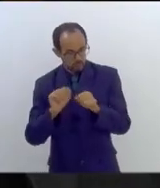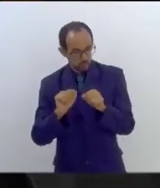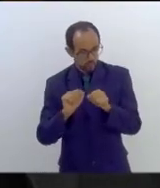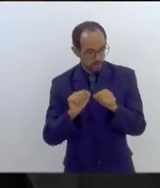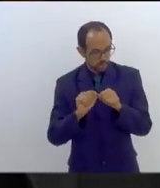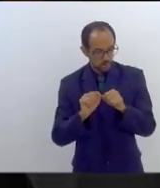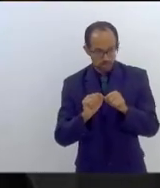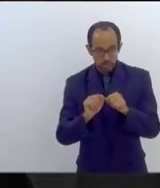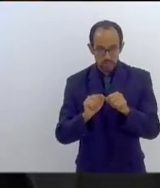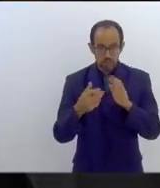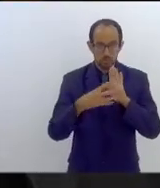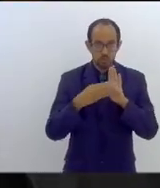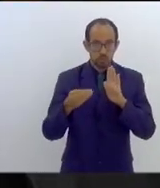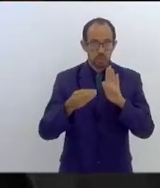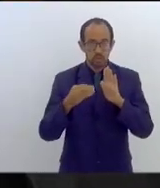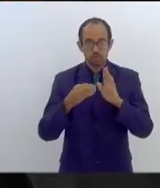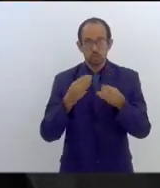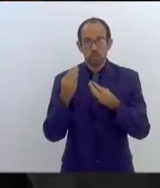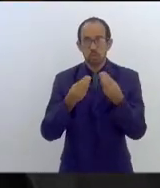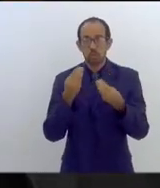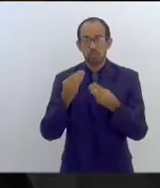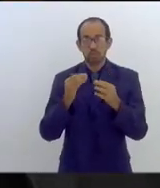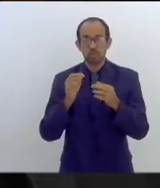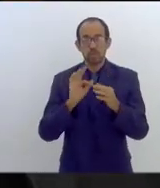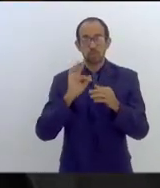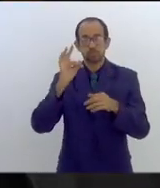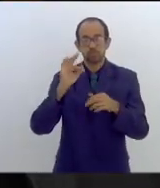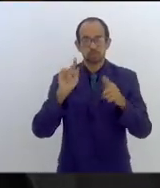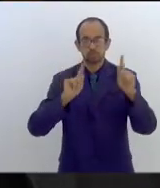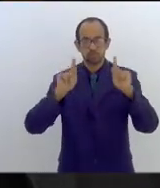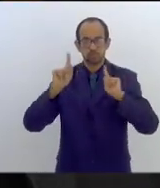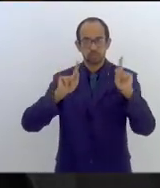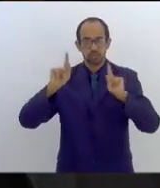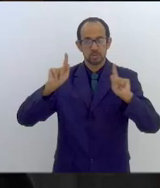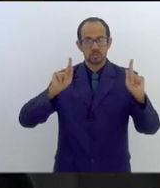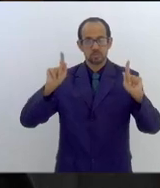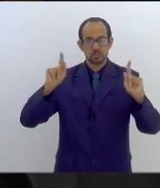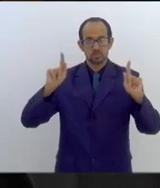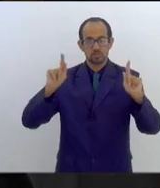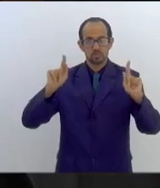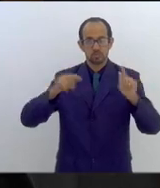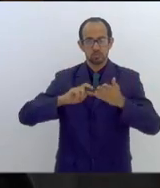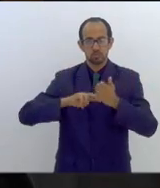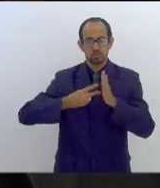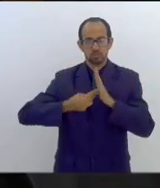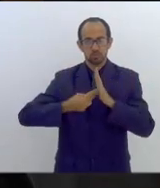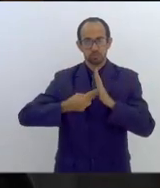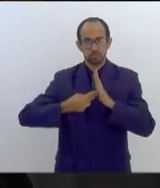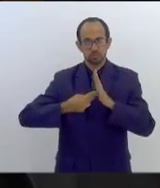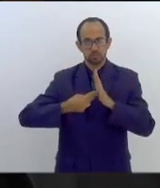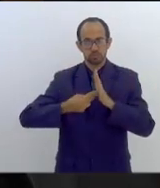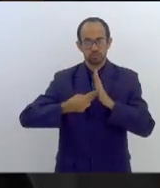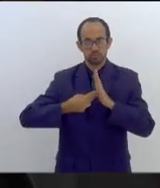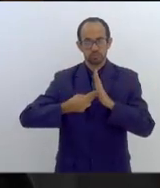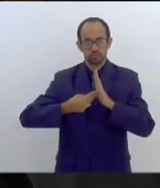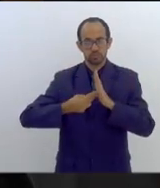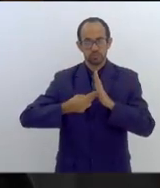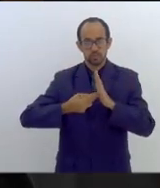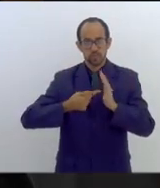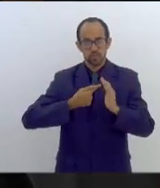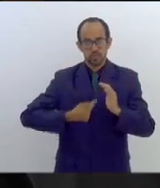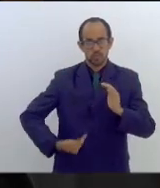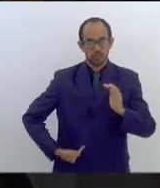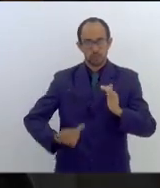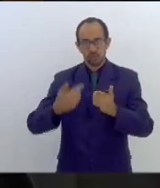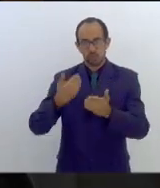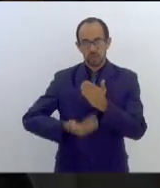como vai ser a futura licitação. Ou seja, o governo Cláudio Castro perdeu o